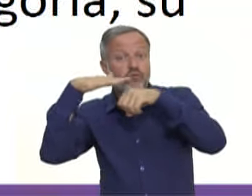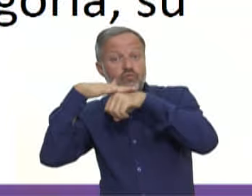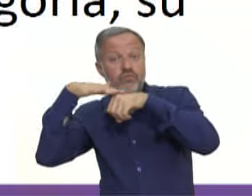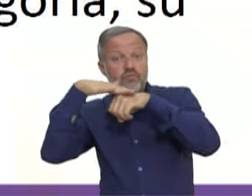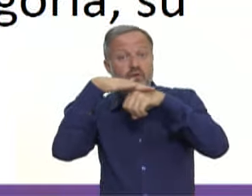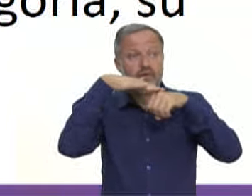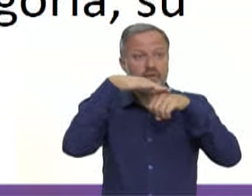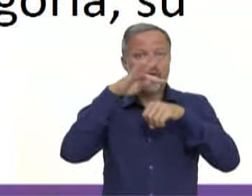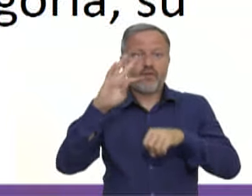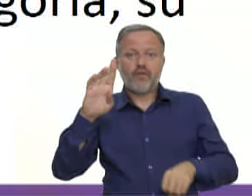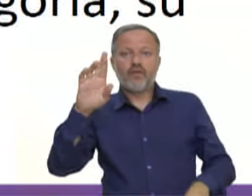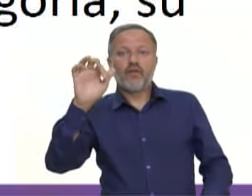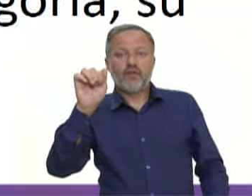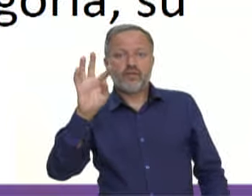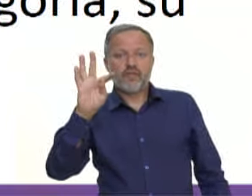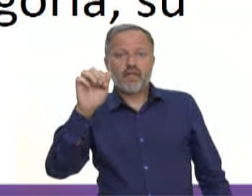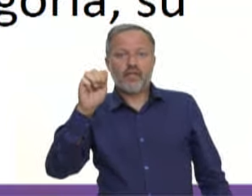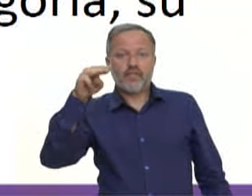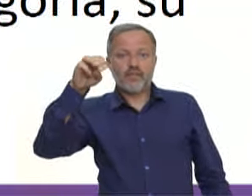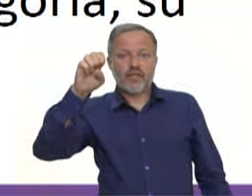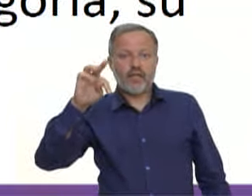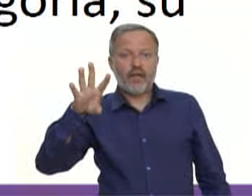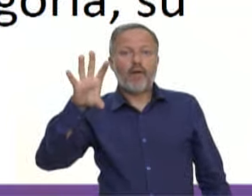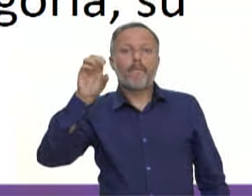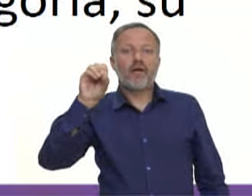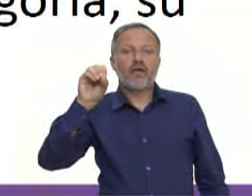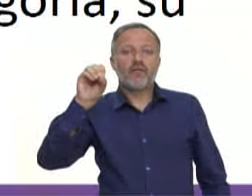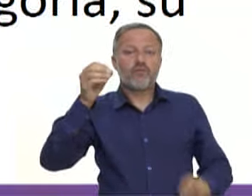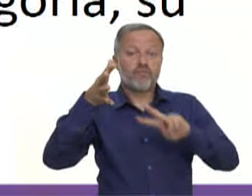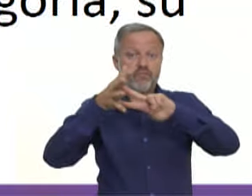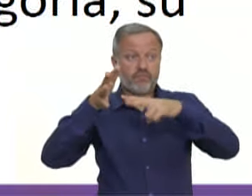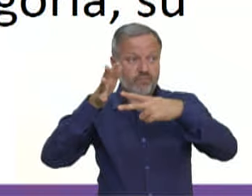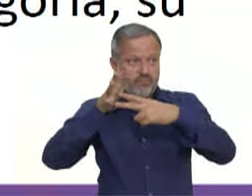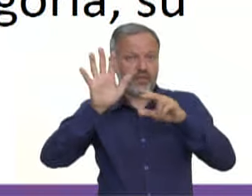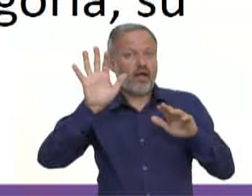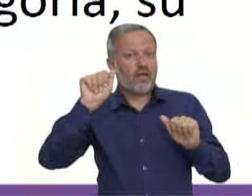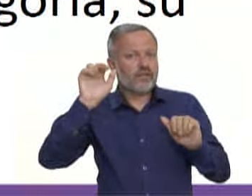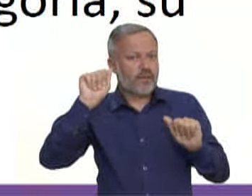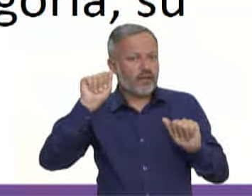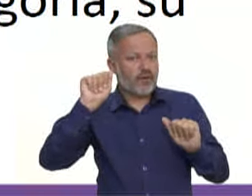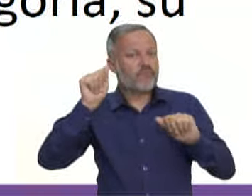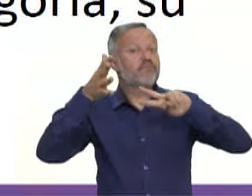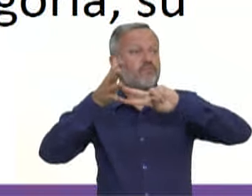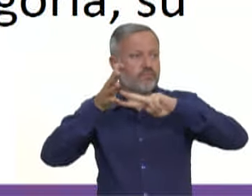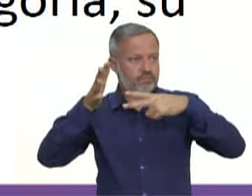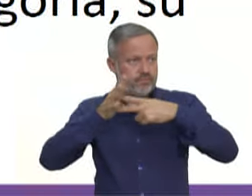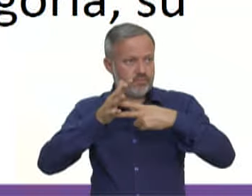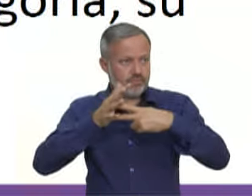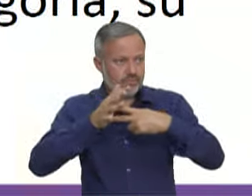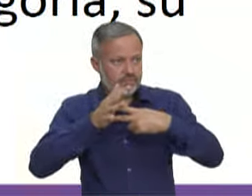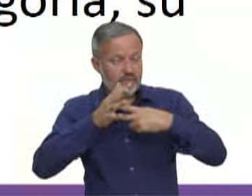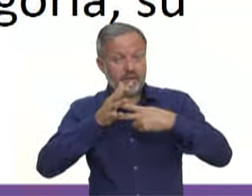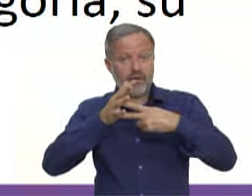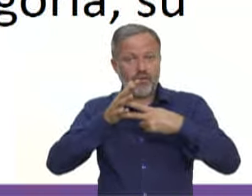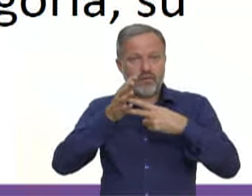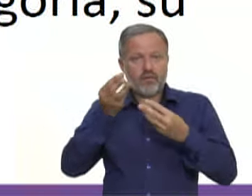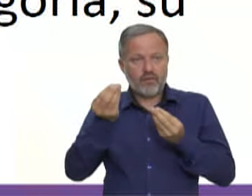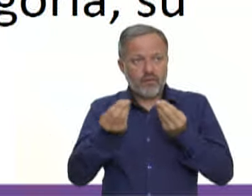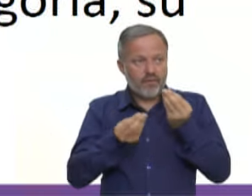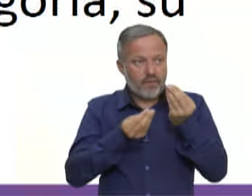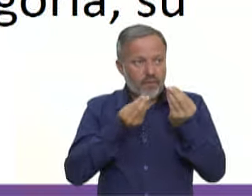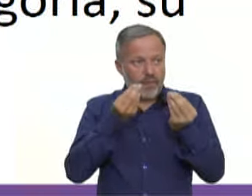seria tratamento em espanhol? Pegando essa palavra, olha só, maneira de actuar,